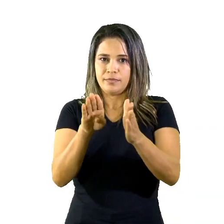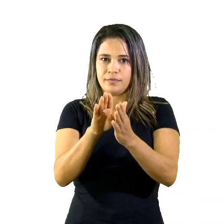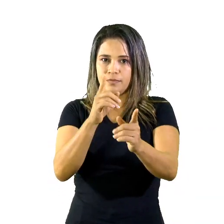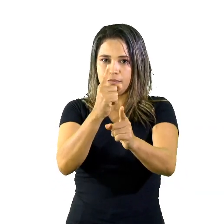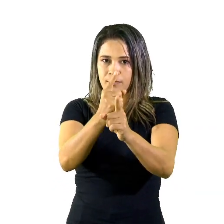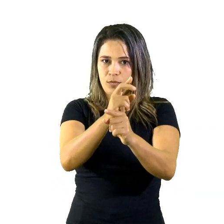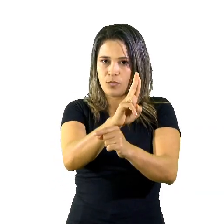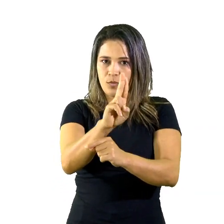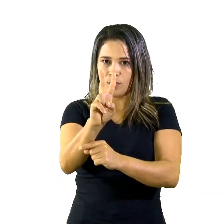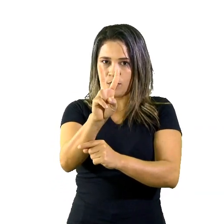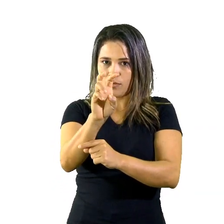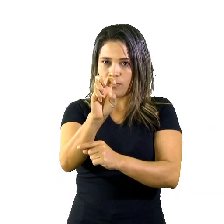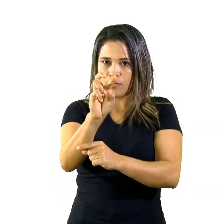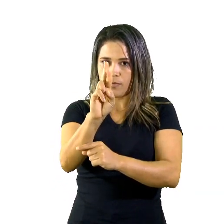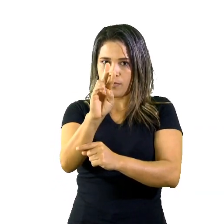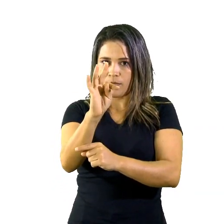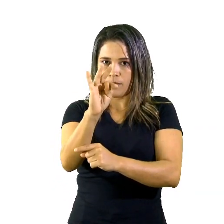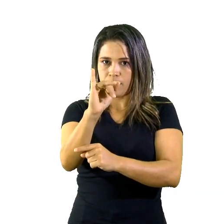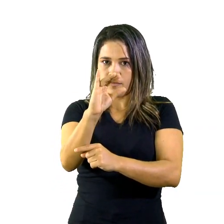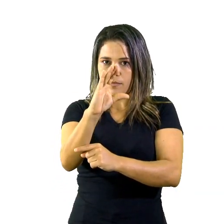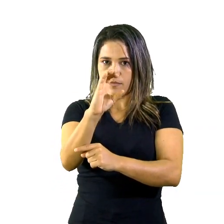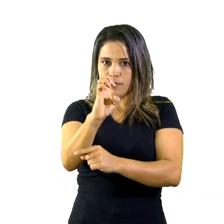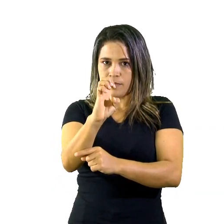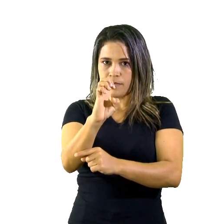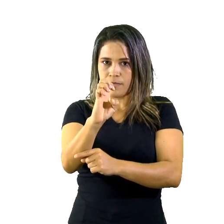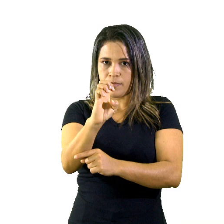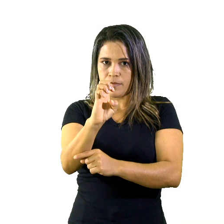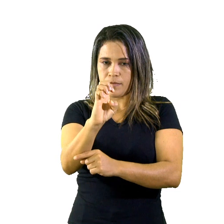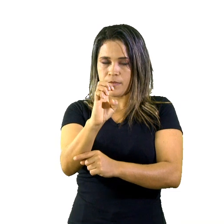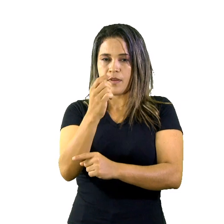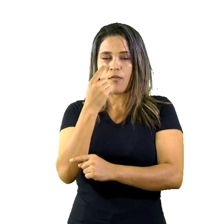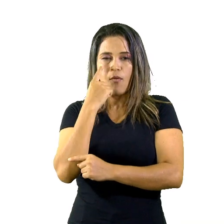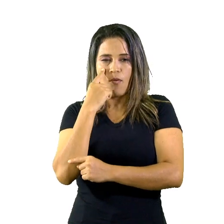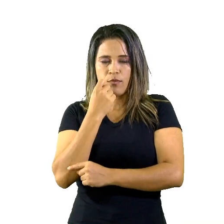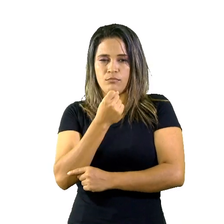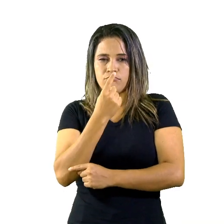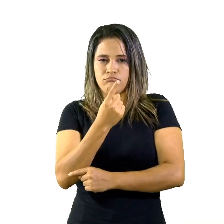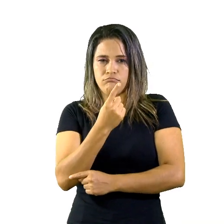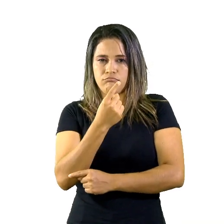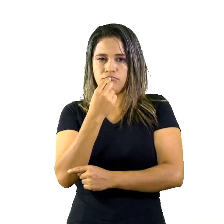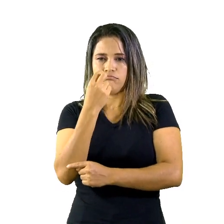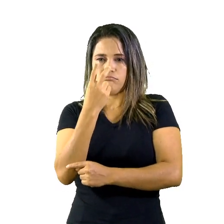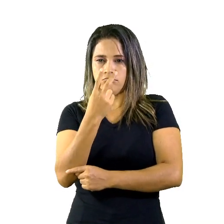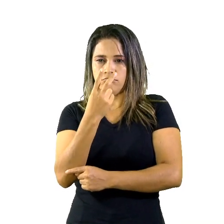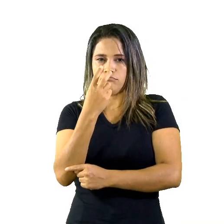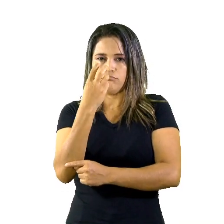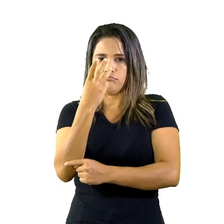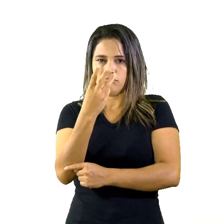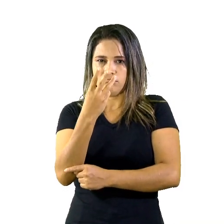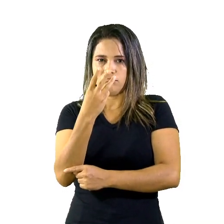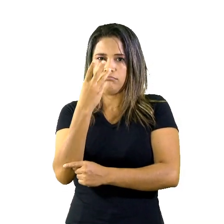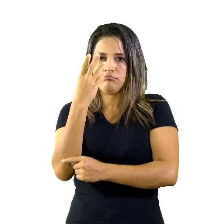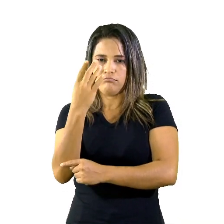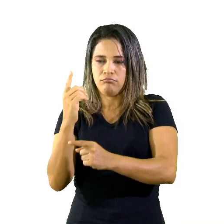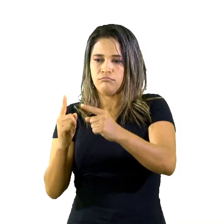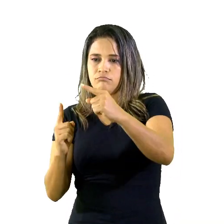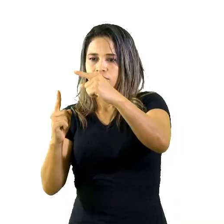de vértice. Então, se a gente for contar no slide que vocês estão vendo agora, você vai perceber que existe 1, 2,